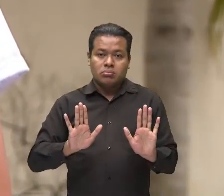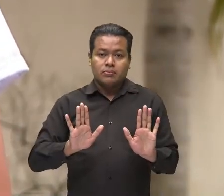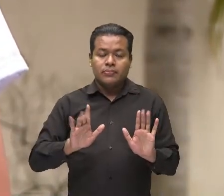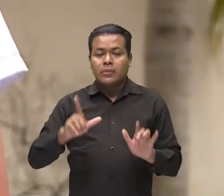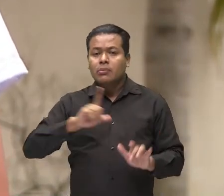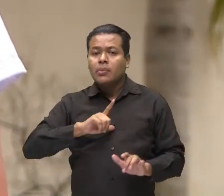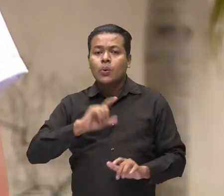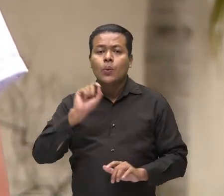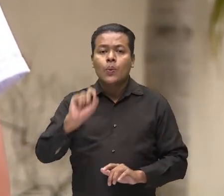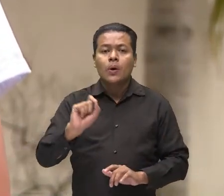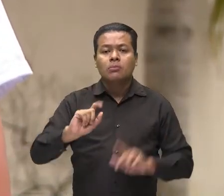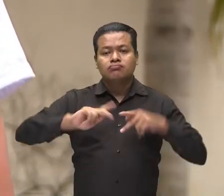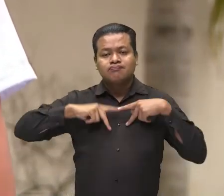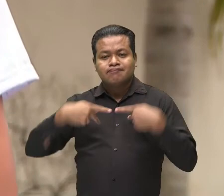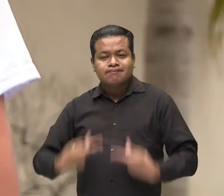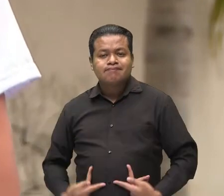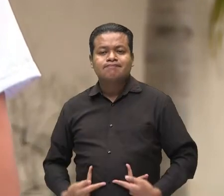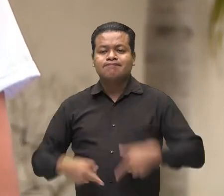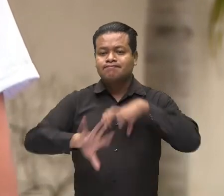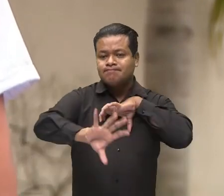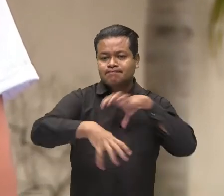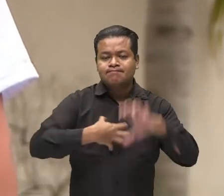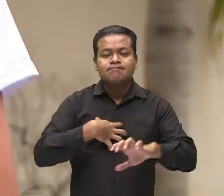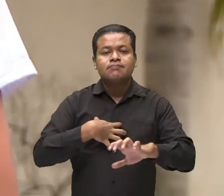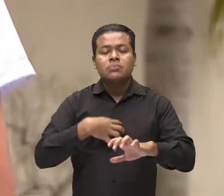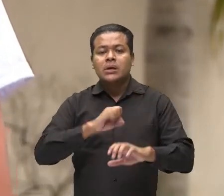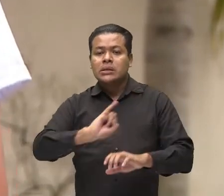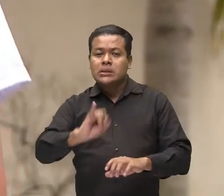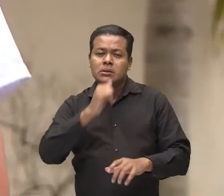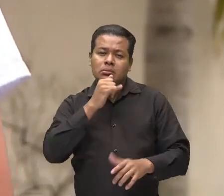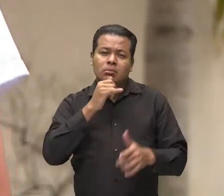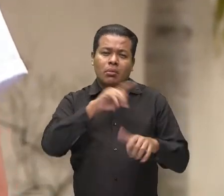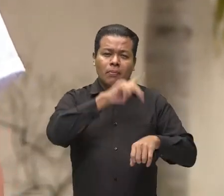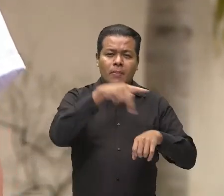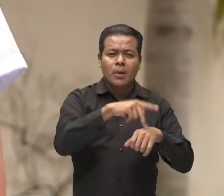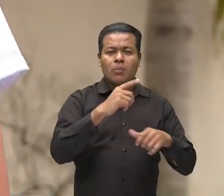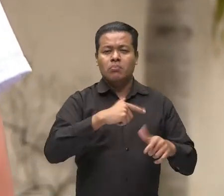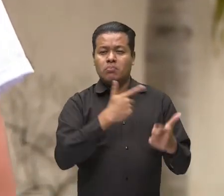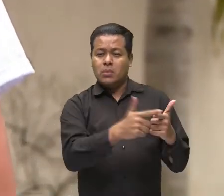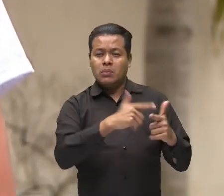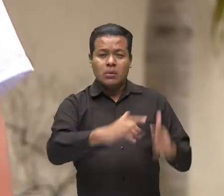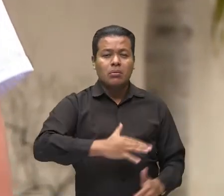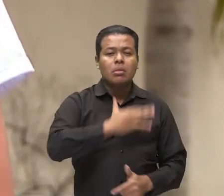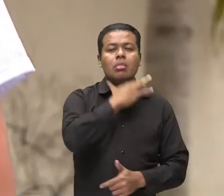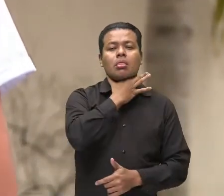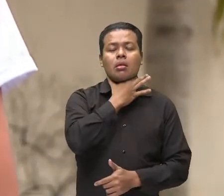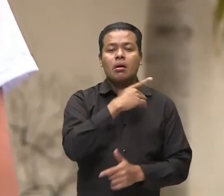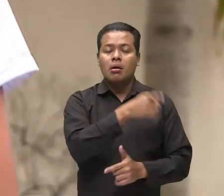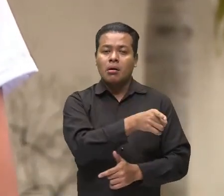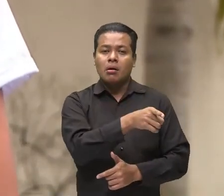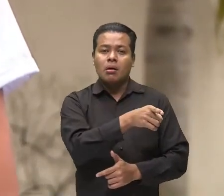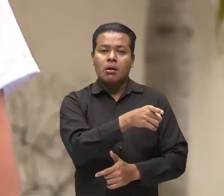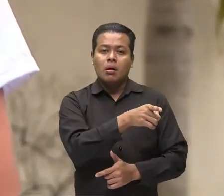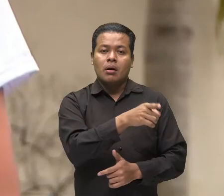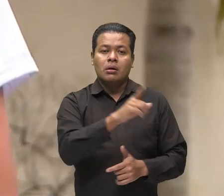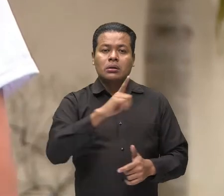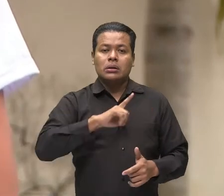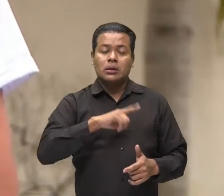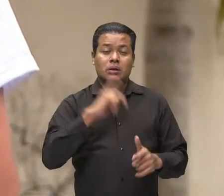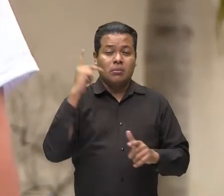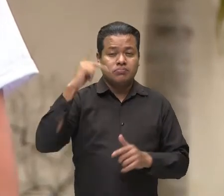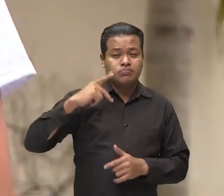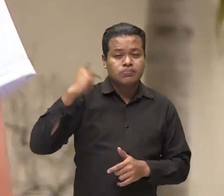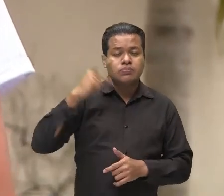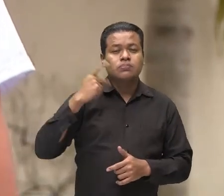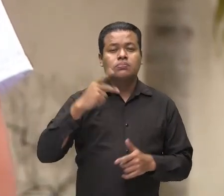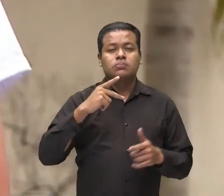questões de humanidade, que quando o país está passando por crises, por interferências